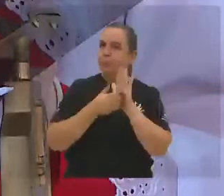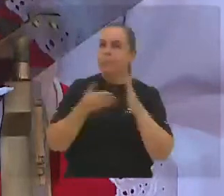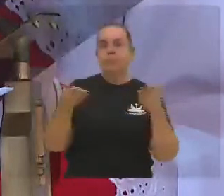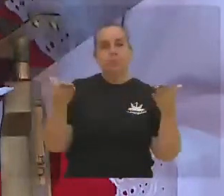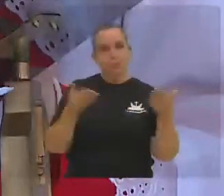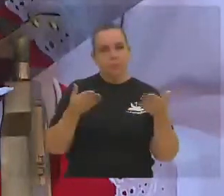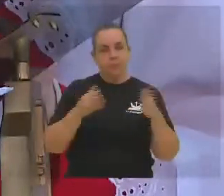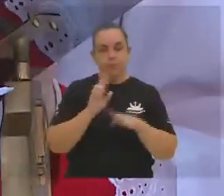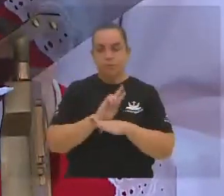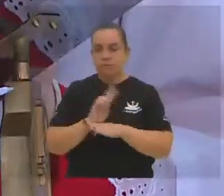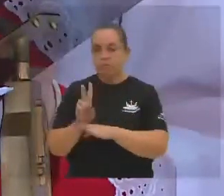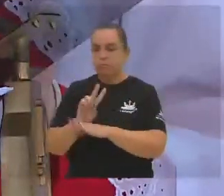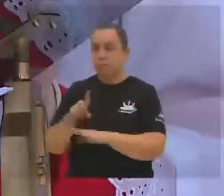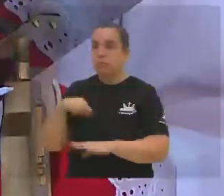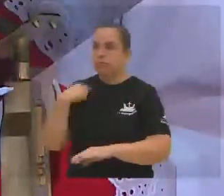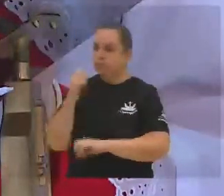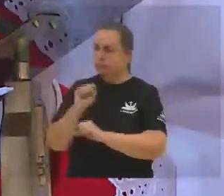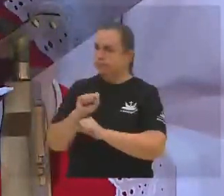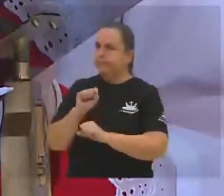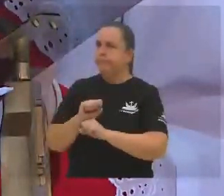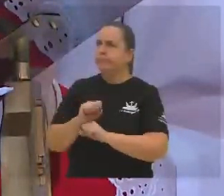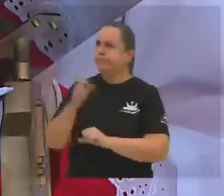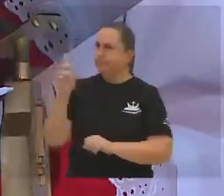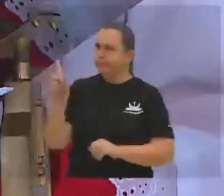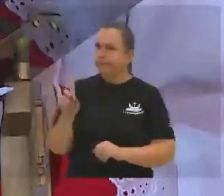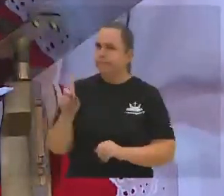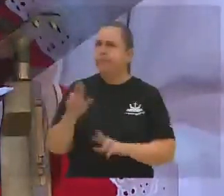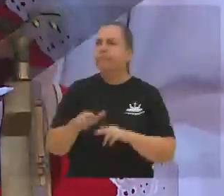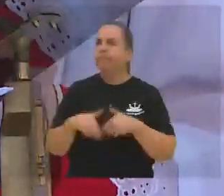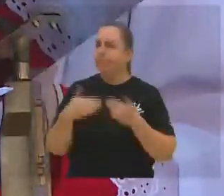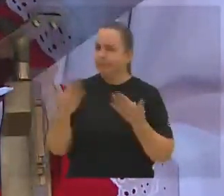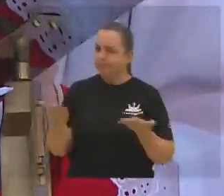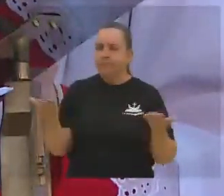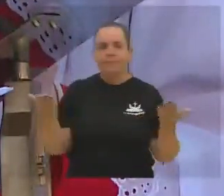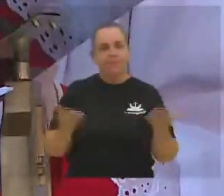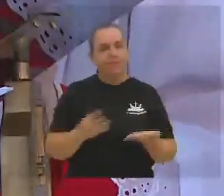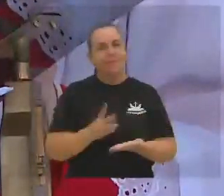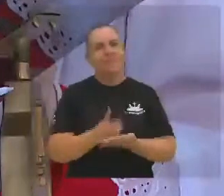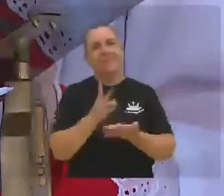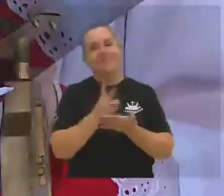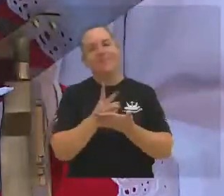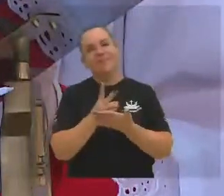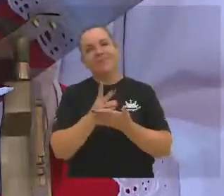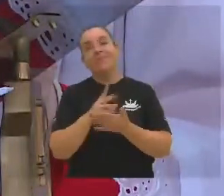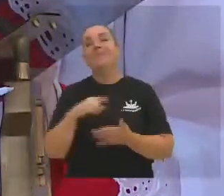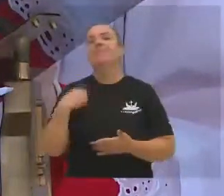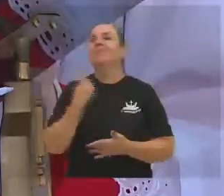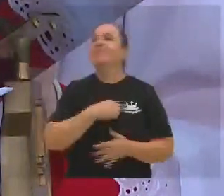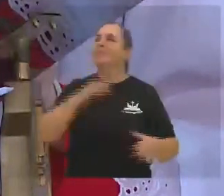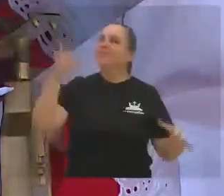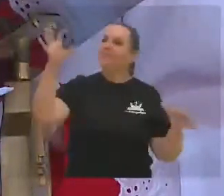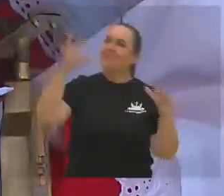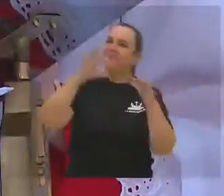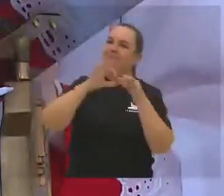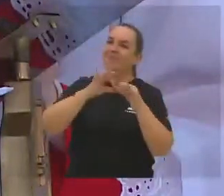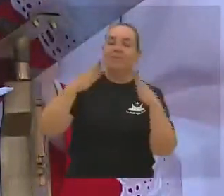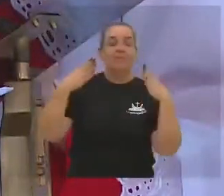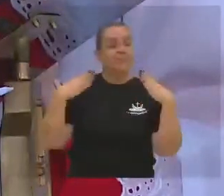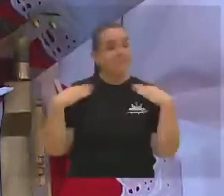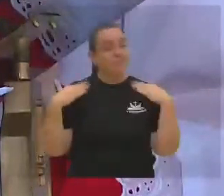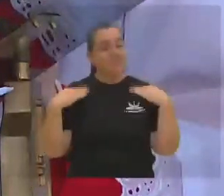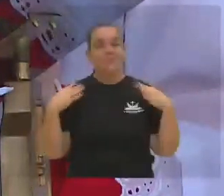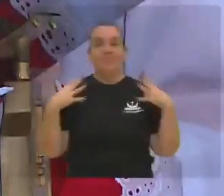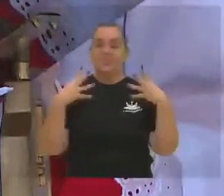hoje, vigilantes, esperamos. Por essa razão, agora e sempre, nós nos unimos aos anjos e